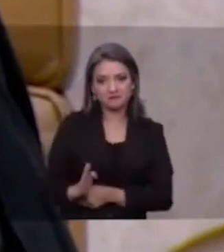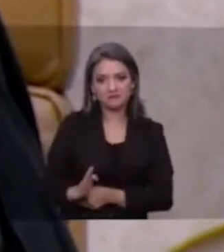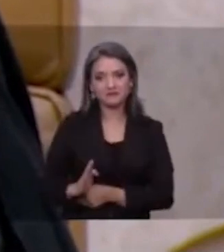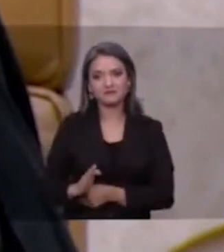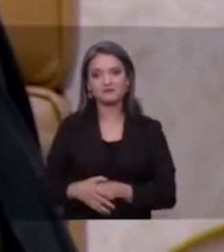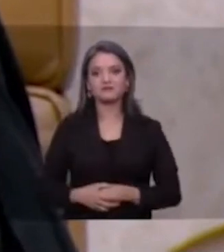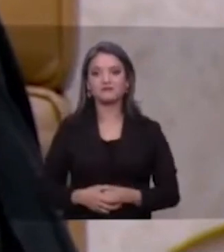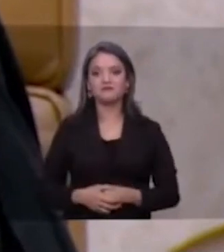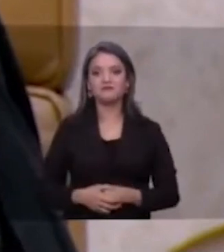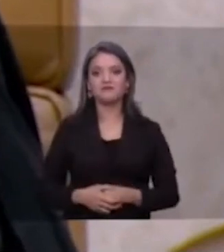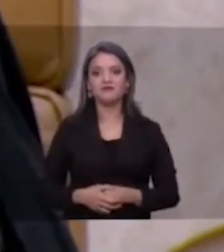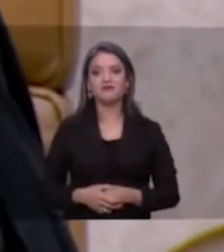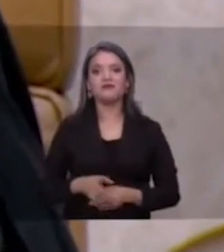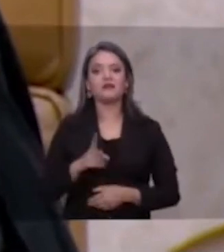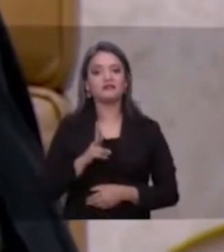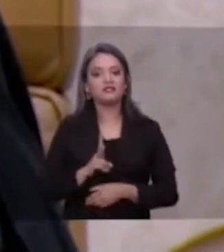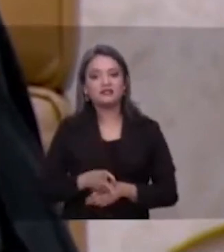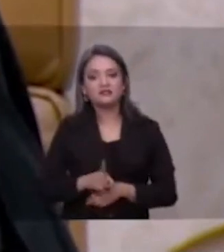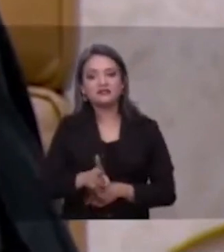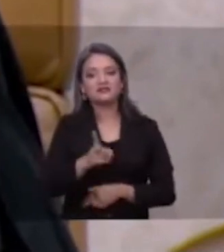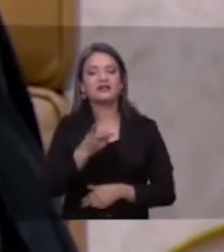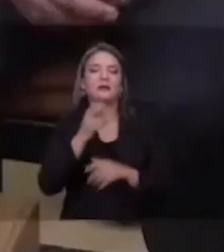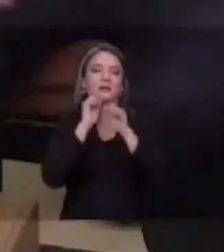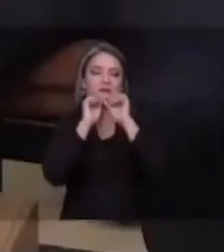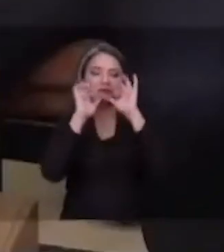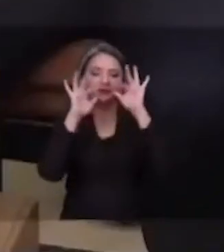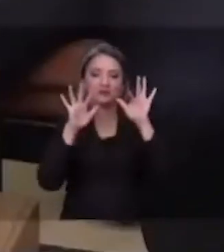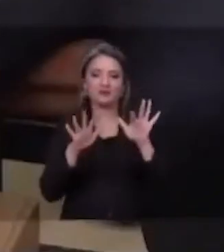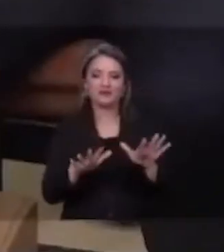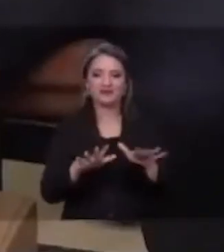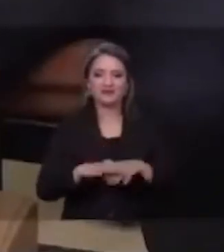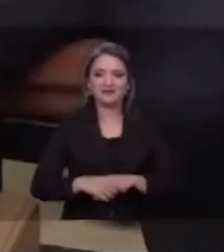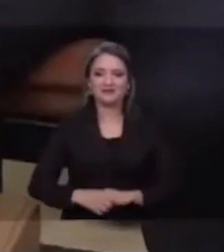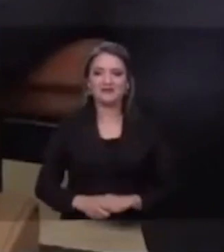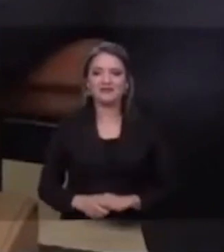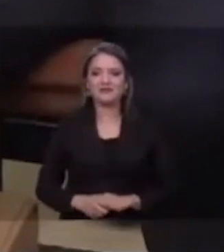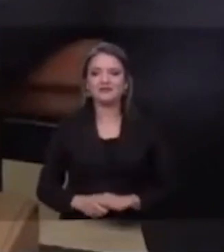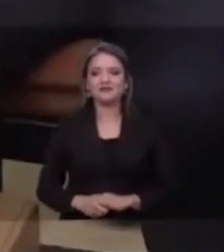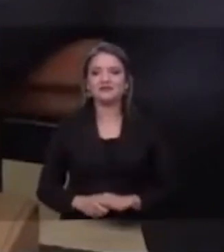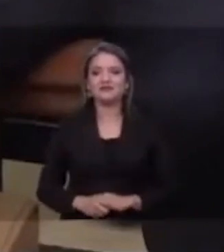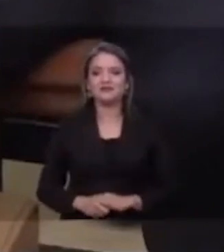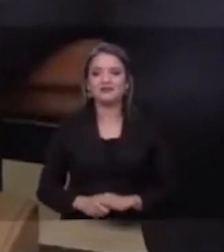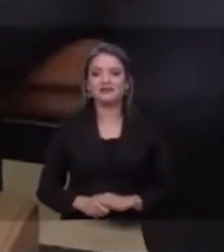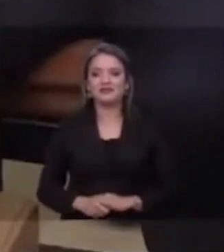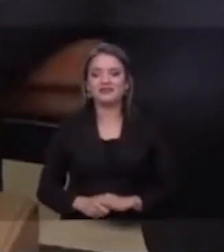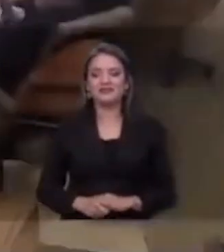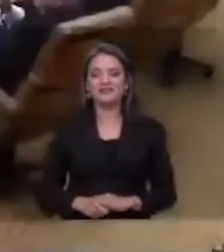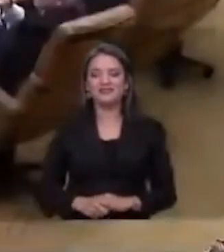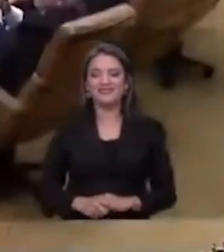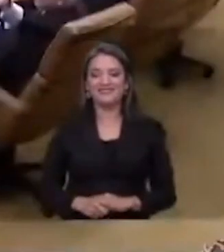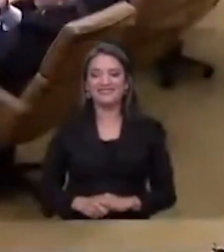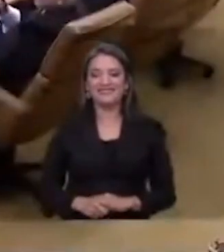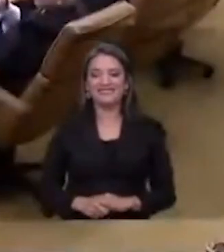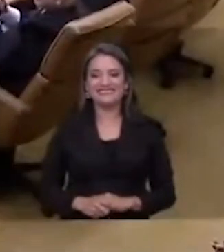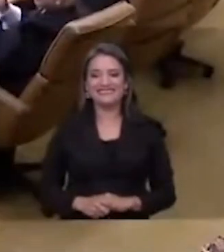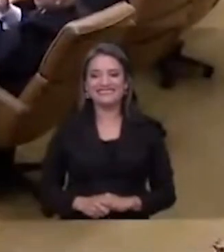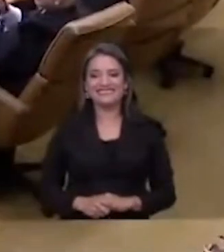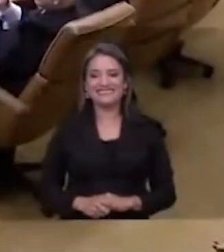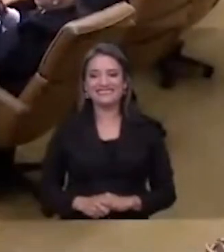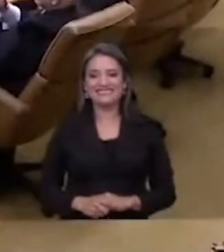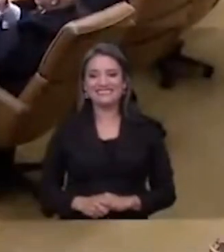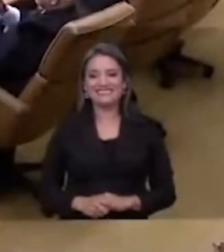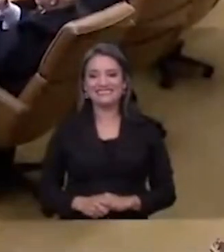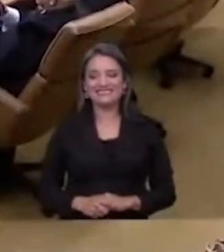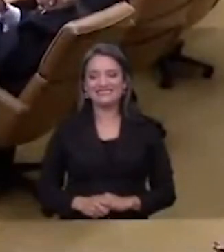corte ficará no cargo até outubro de 2025 substitui Rosa Weber que se aposentará e deixará o tribunal Ela